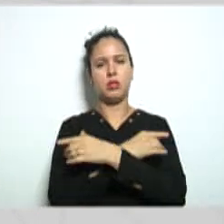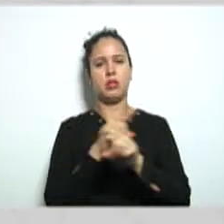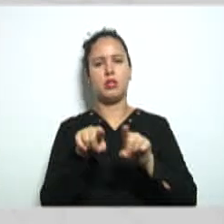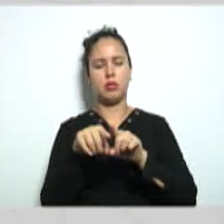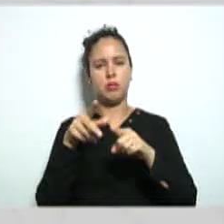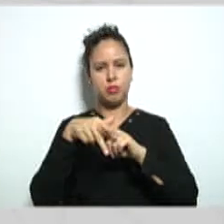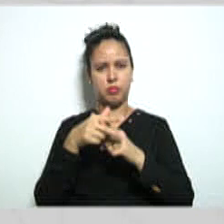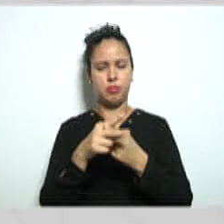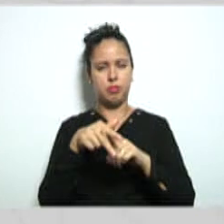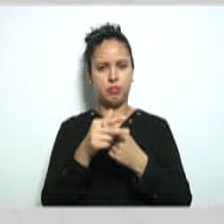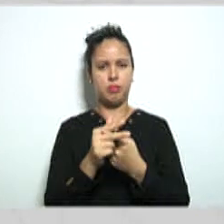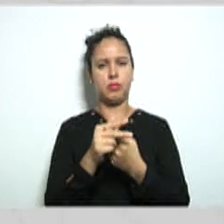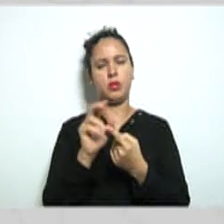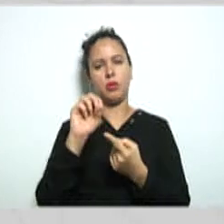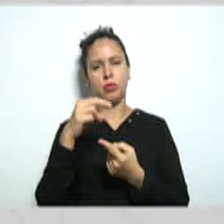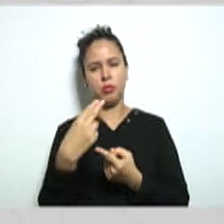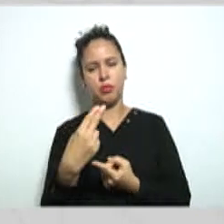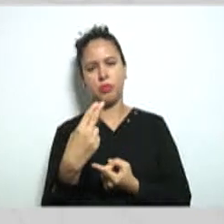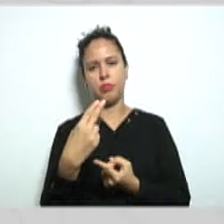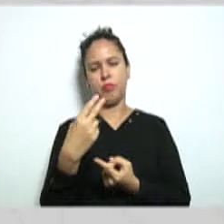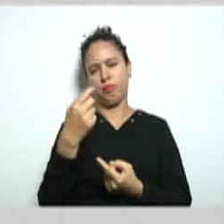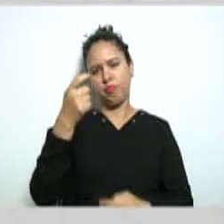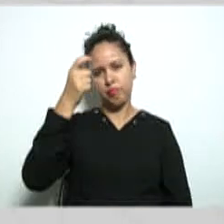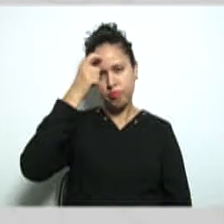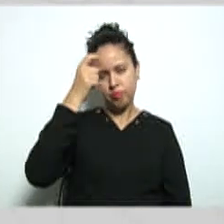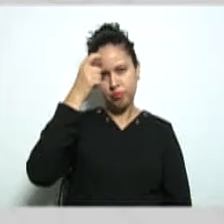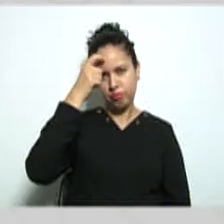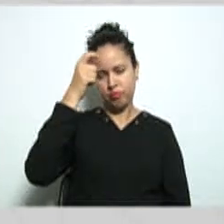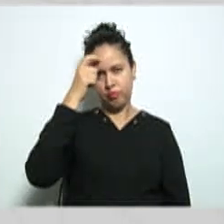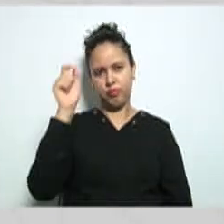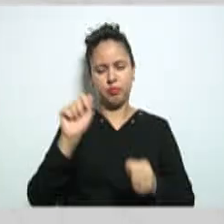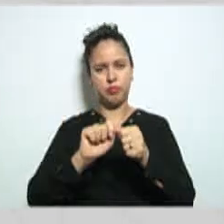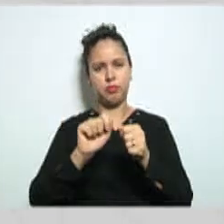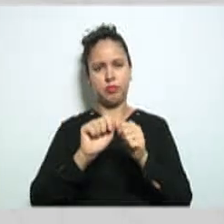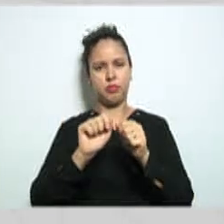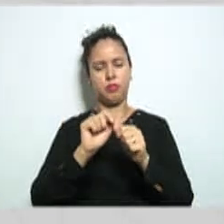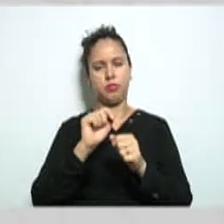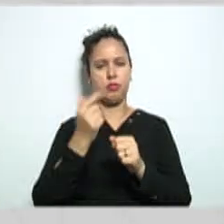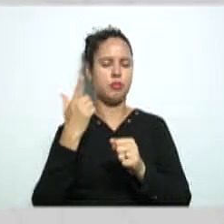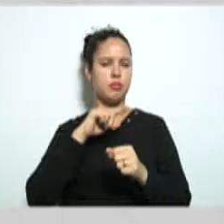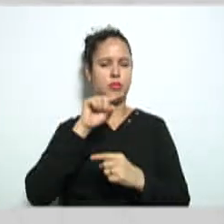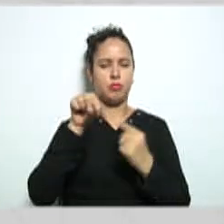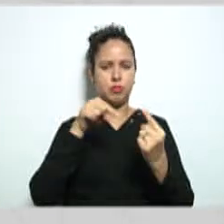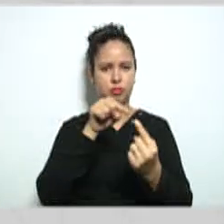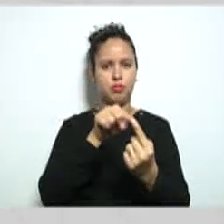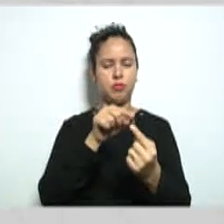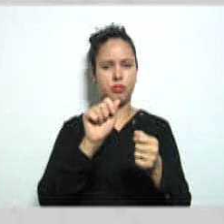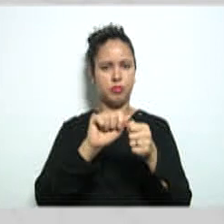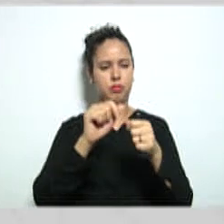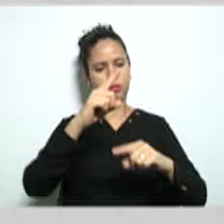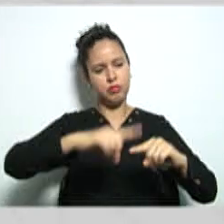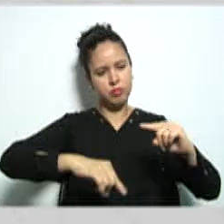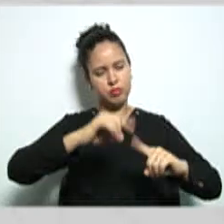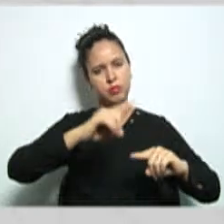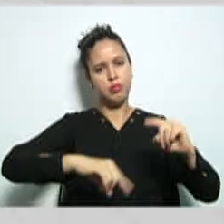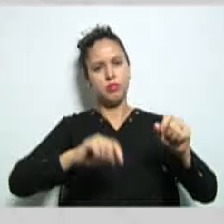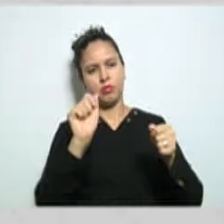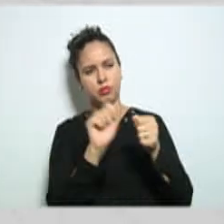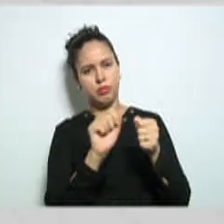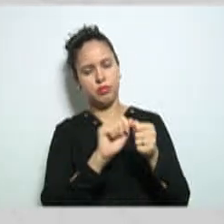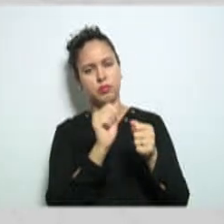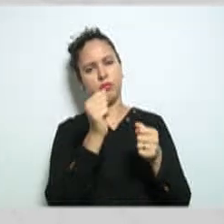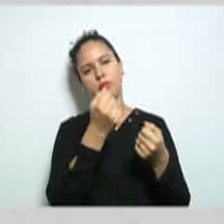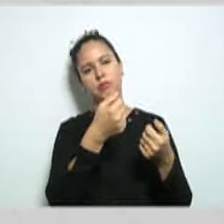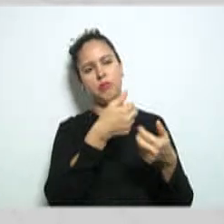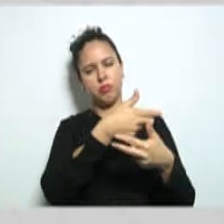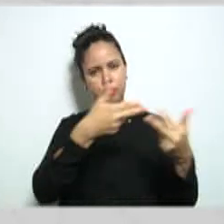ou intelectual. Para quê? Para cumprir um fim, produzir coisas, realizar coisas.